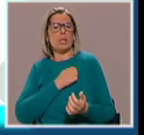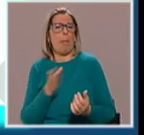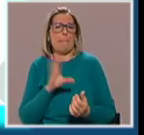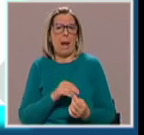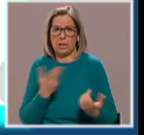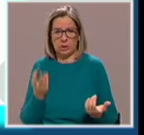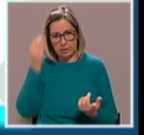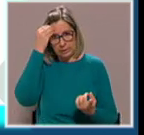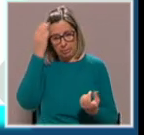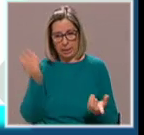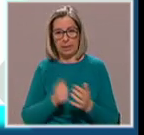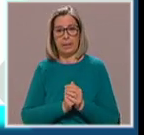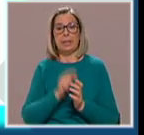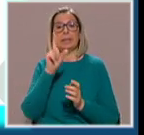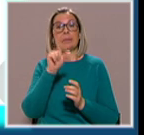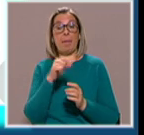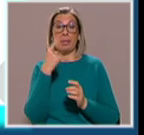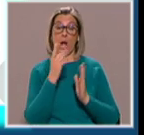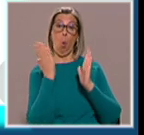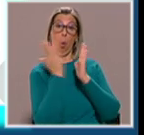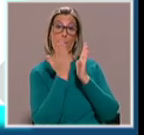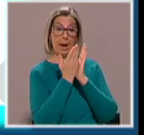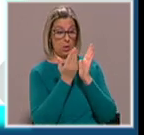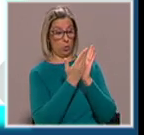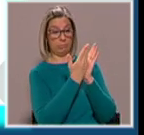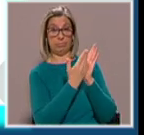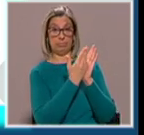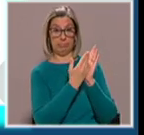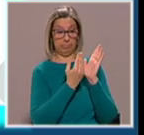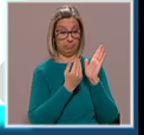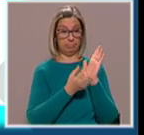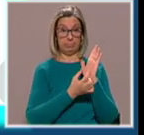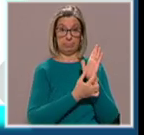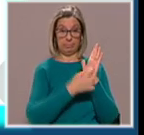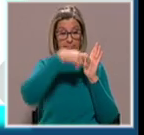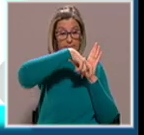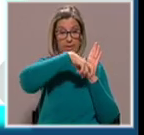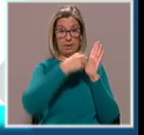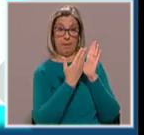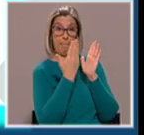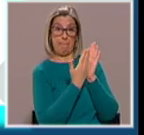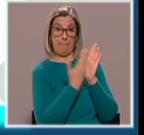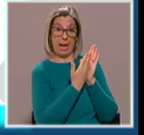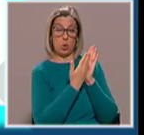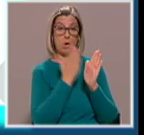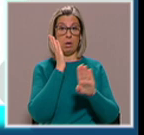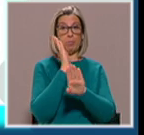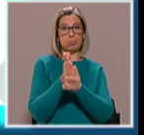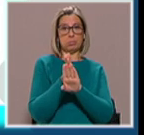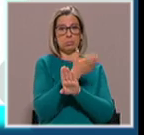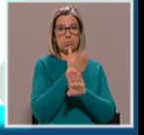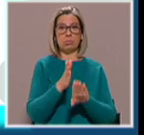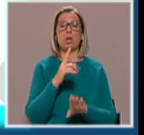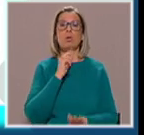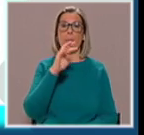No coração temos ainda uma estrutura chamada de septo. O septo é músculo cardíaco que separa a parte esquerda da parte direita do coração e o septo